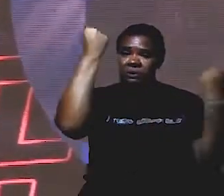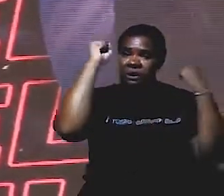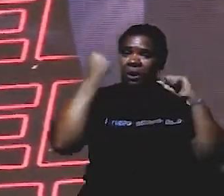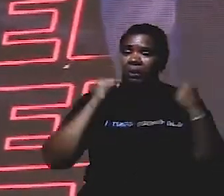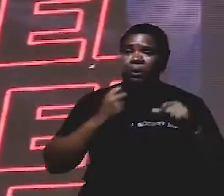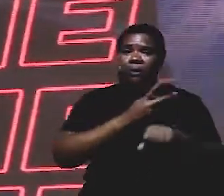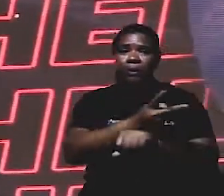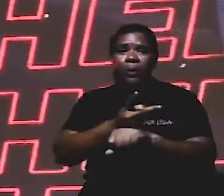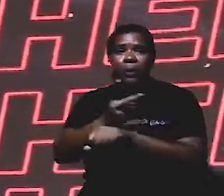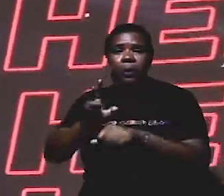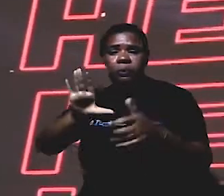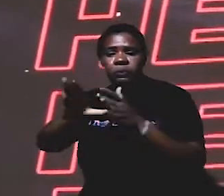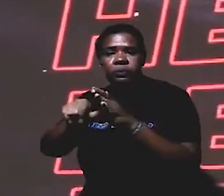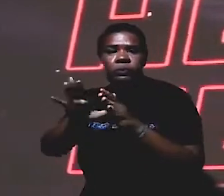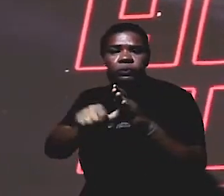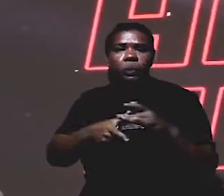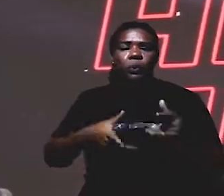procurava-lhe usurpar o trono.